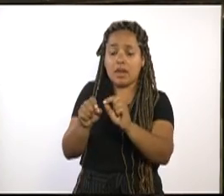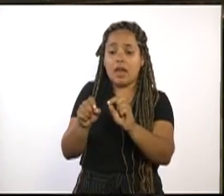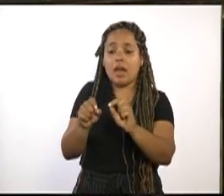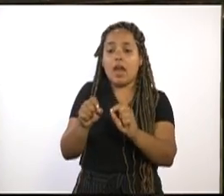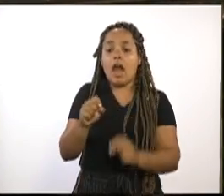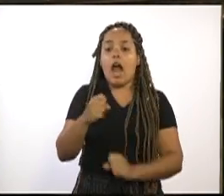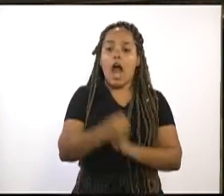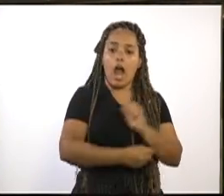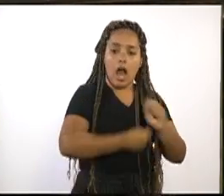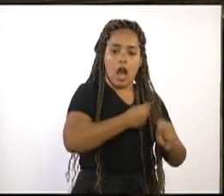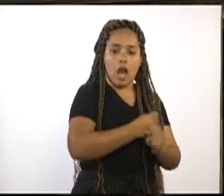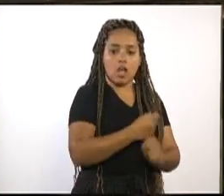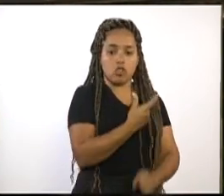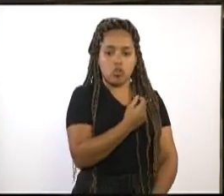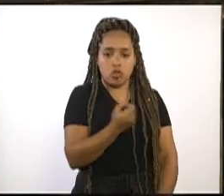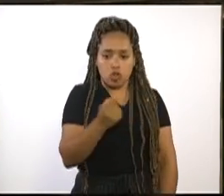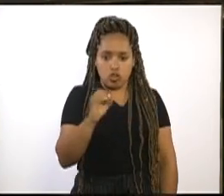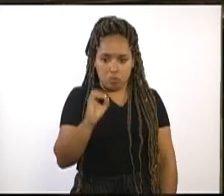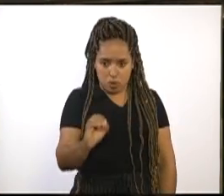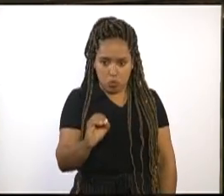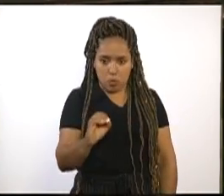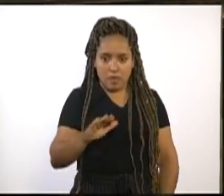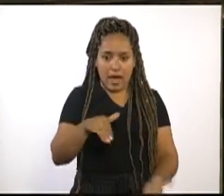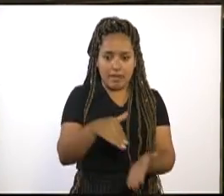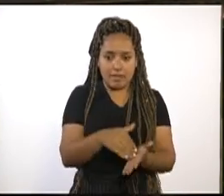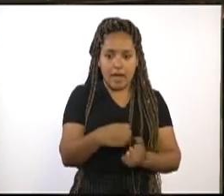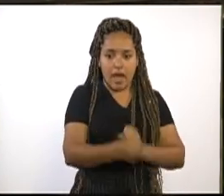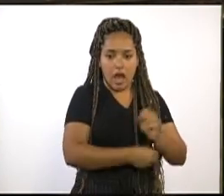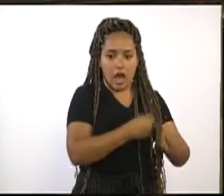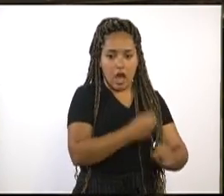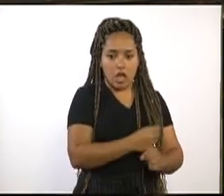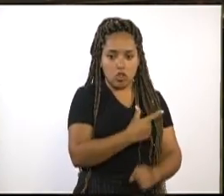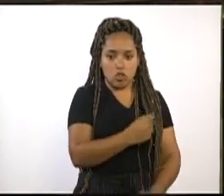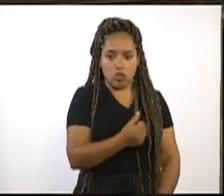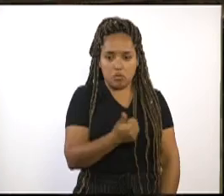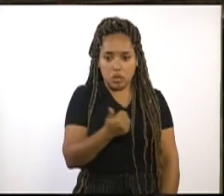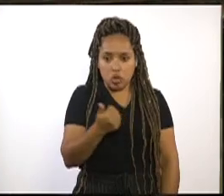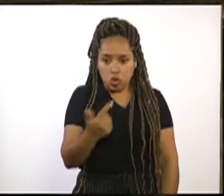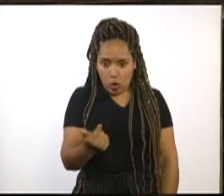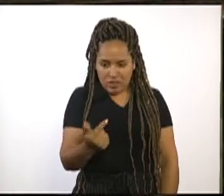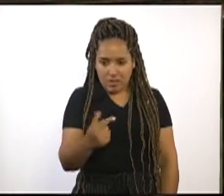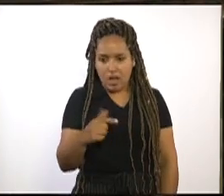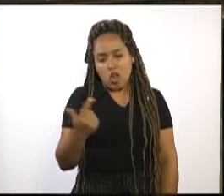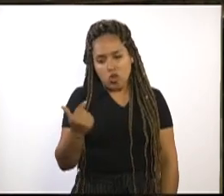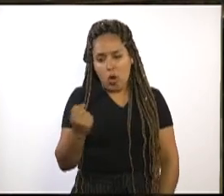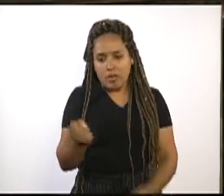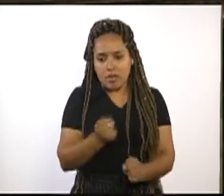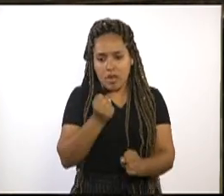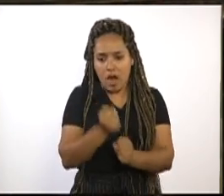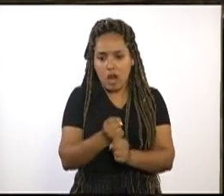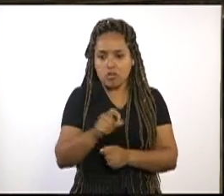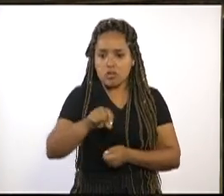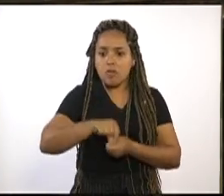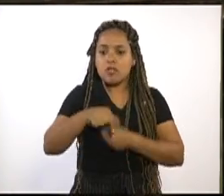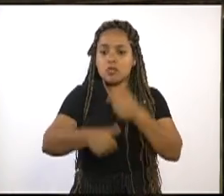de 2012, eu trabalhei em praticamente todos os programas de